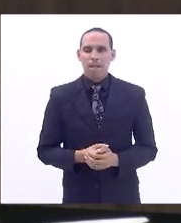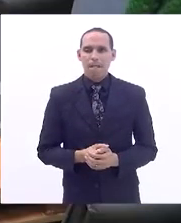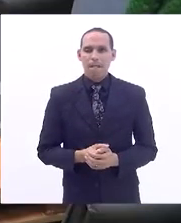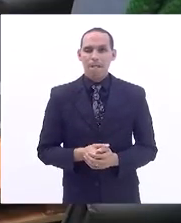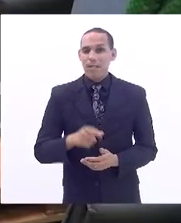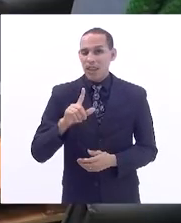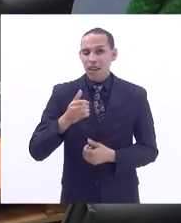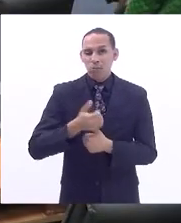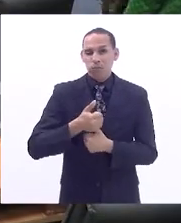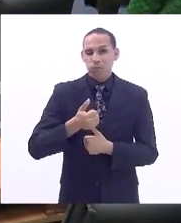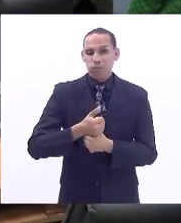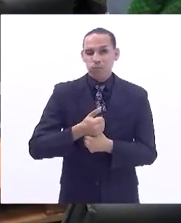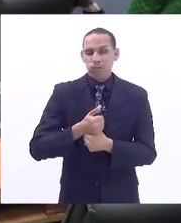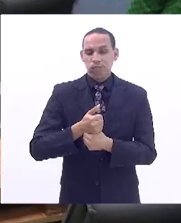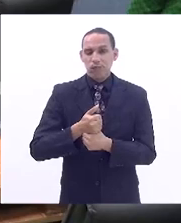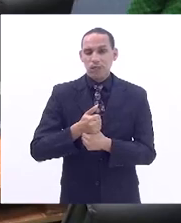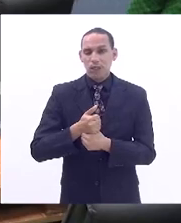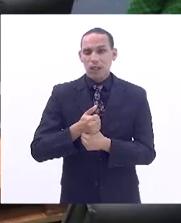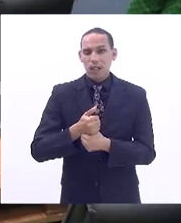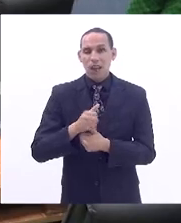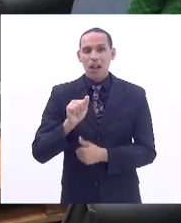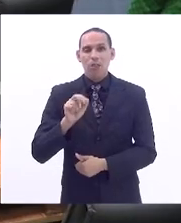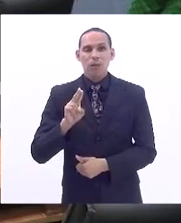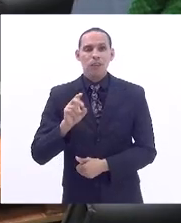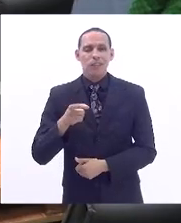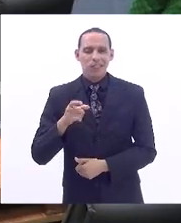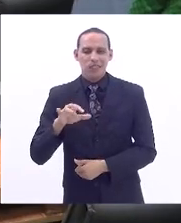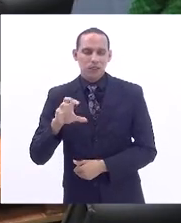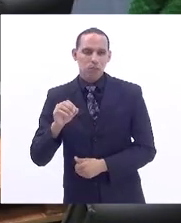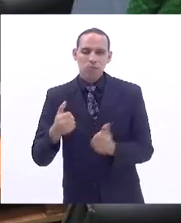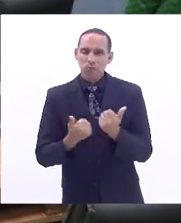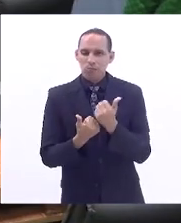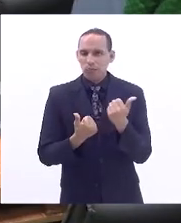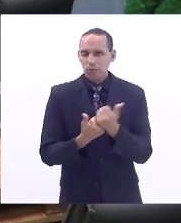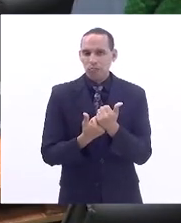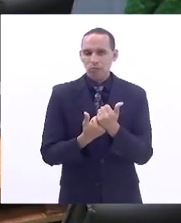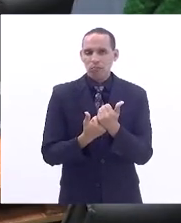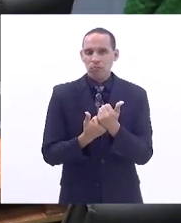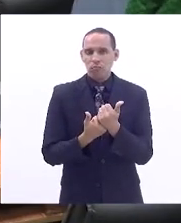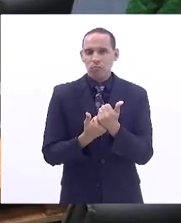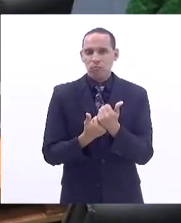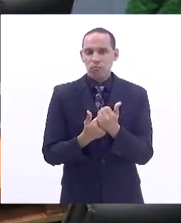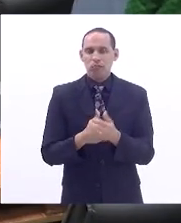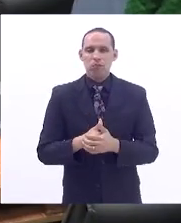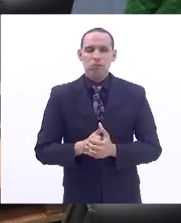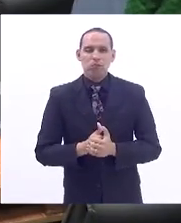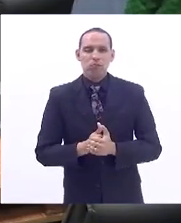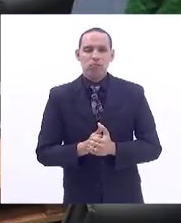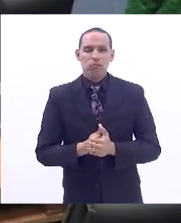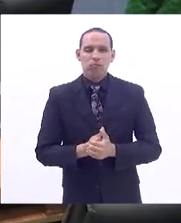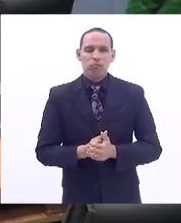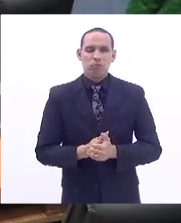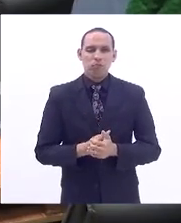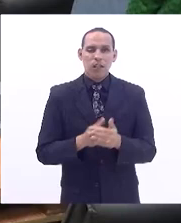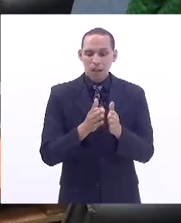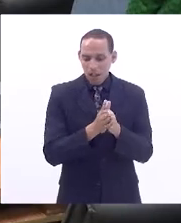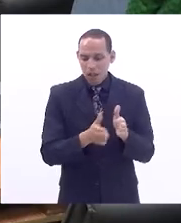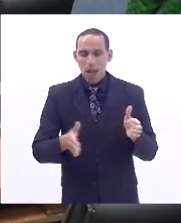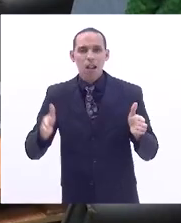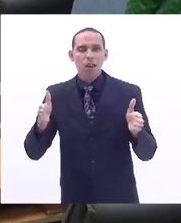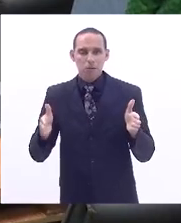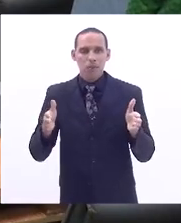ou será substituído Combate o auxílio de renda emergencial ser concedido é só me estendendo